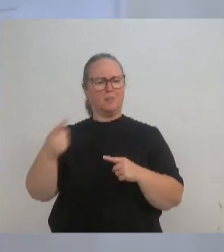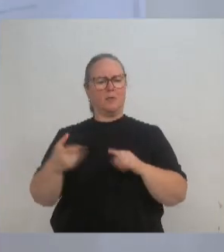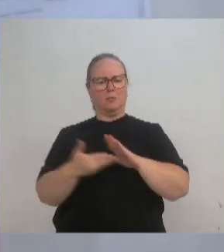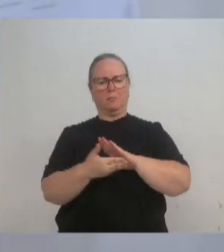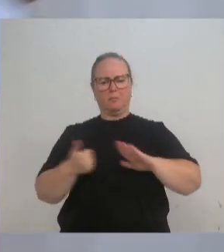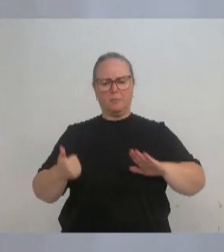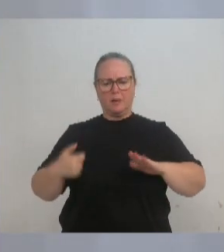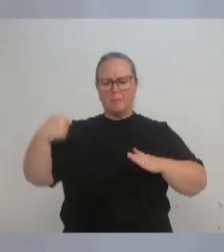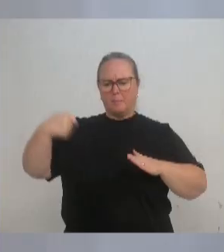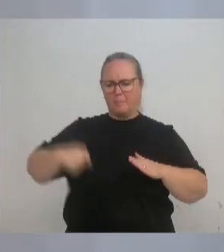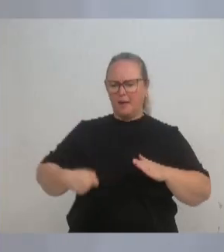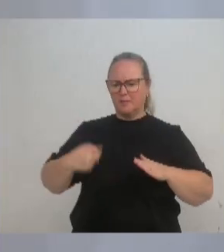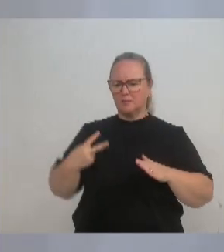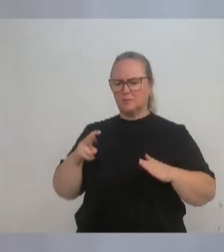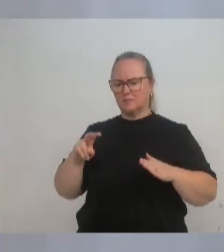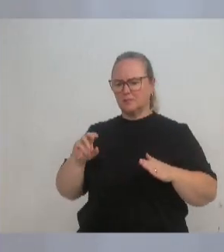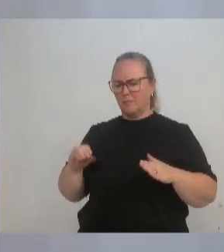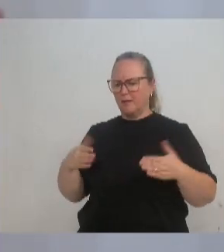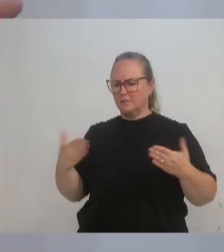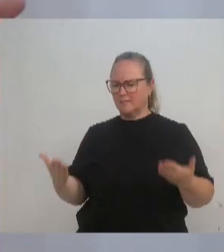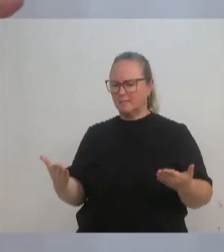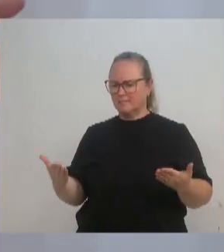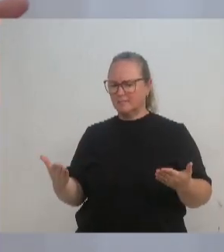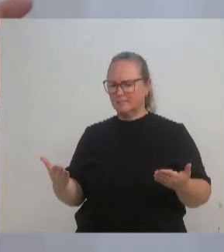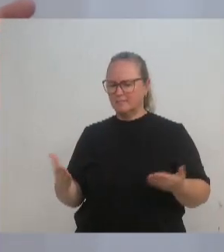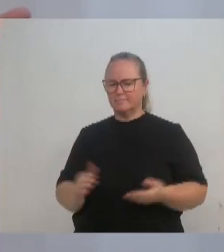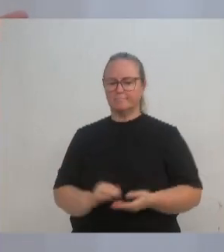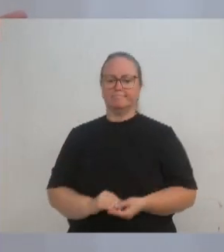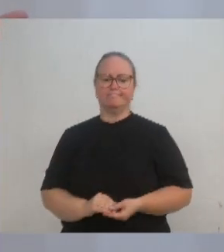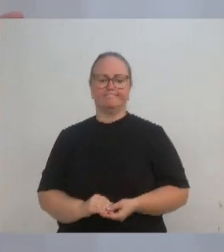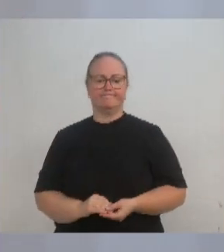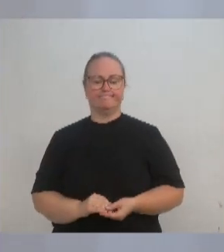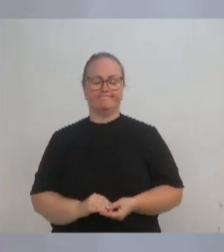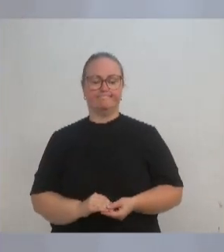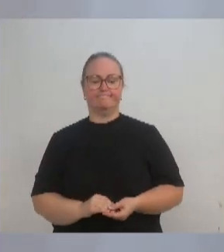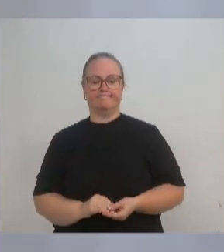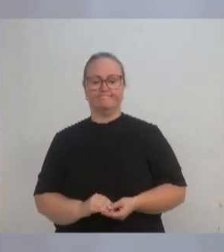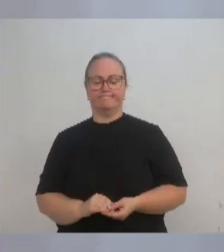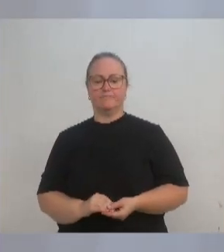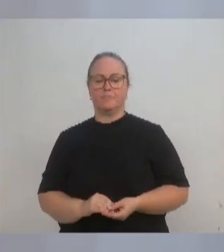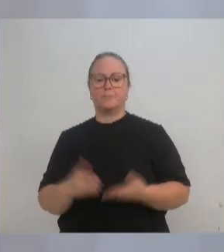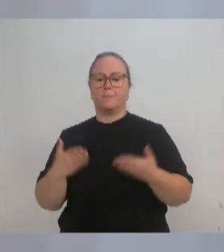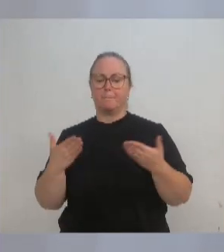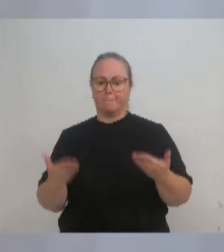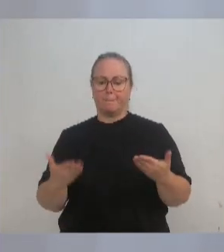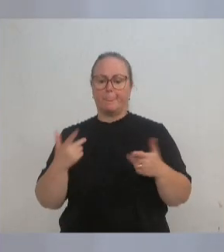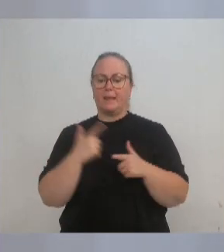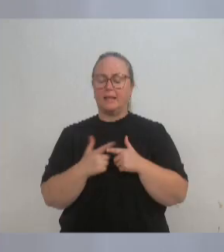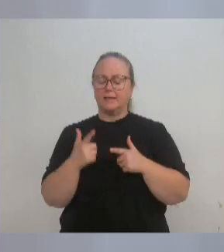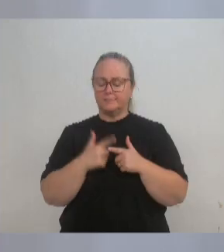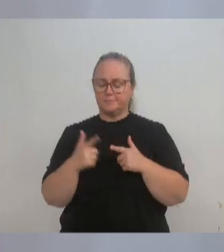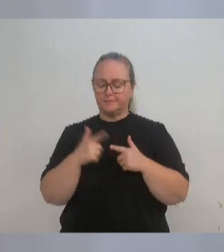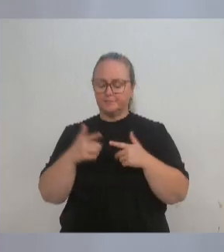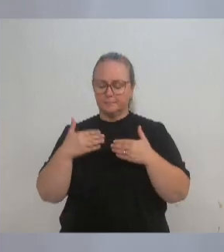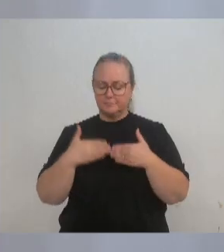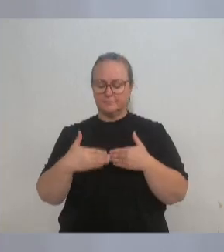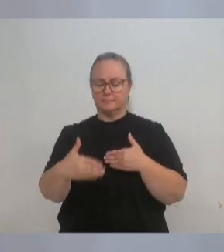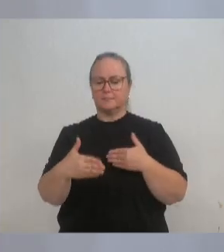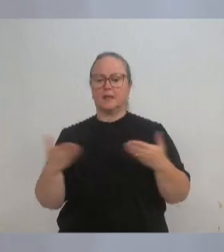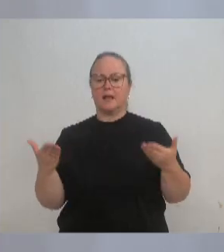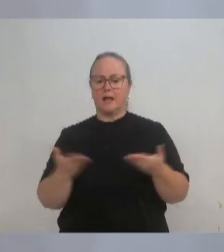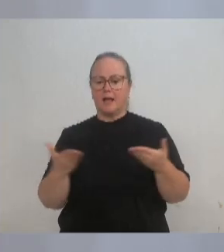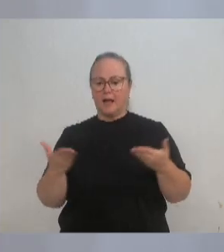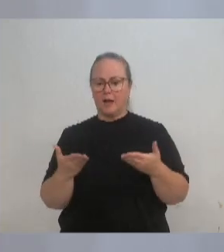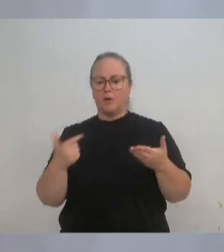só estavam pagando 250. Que isso? Então são situações que agora eu